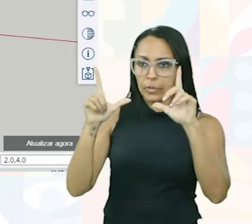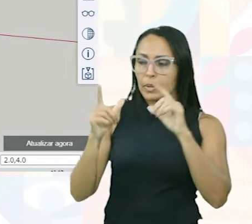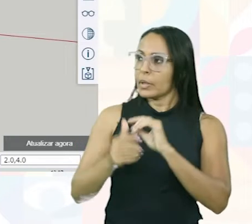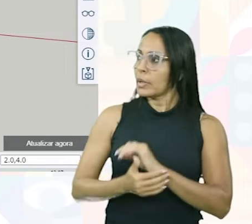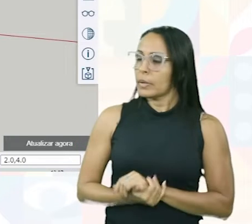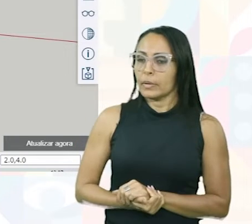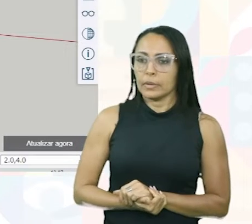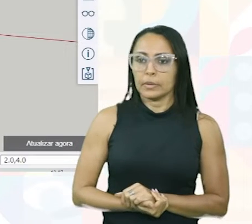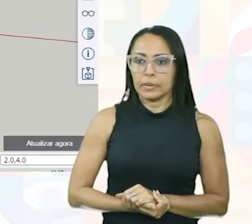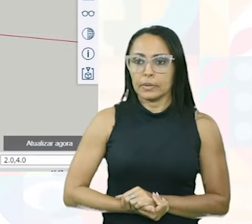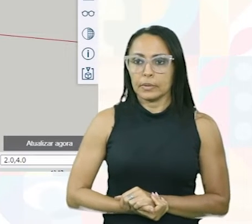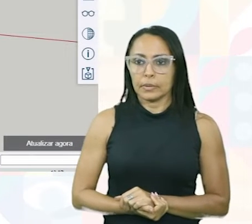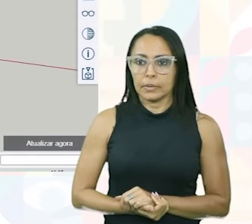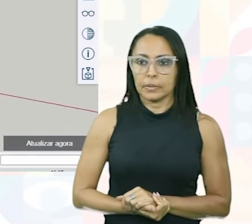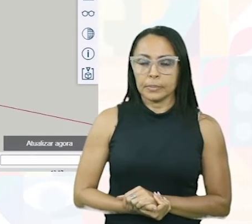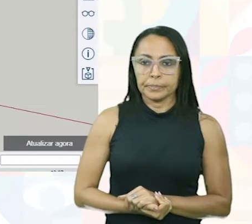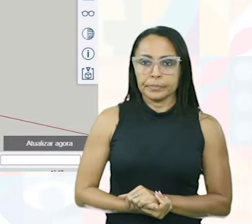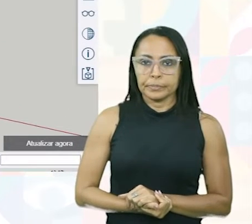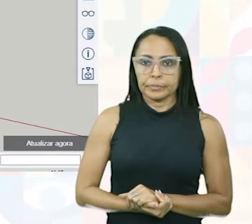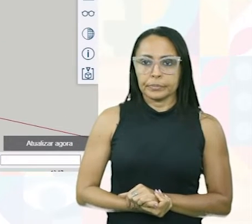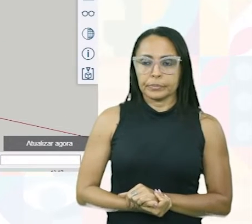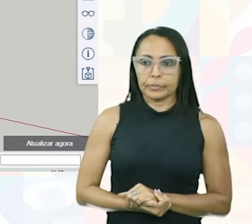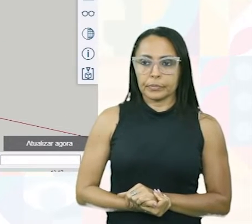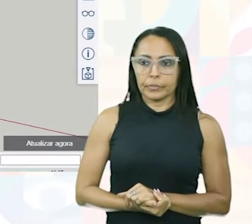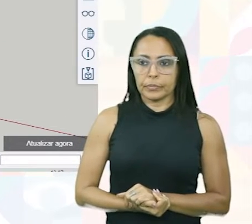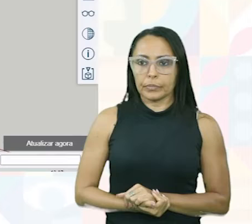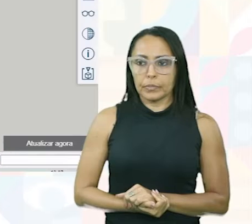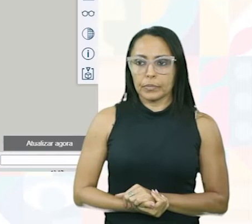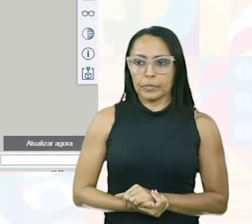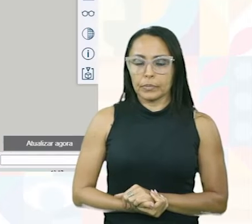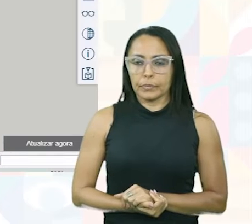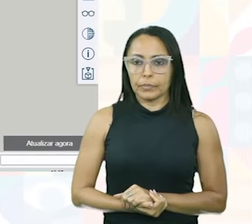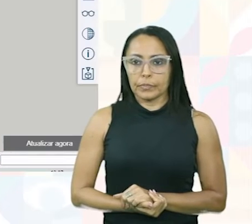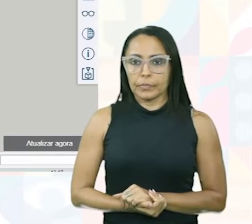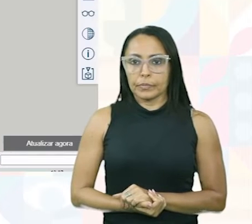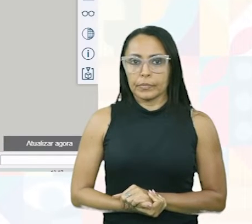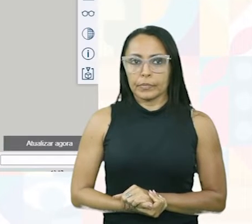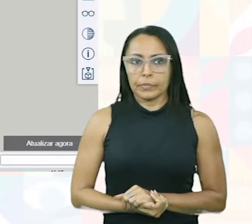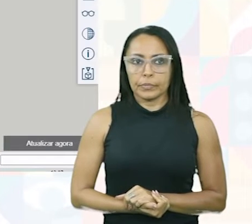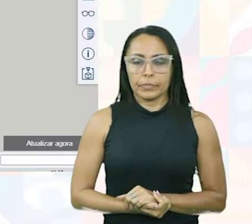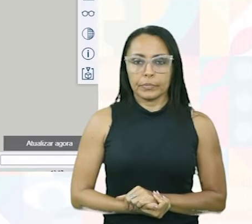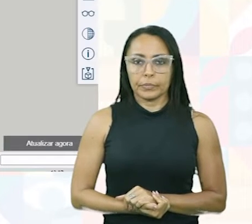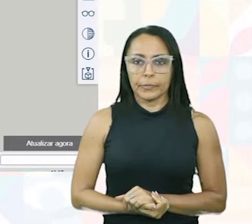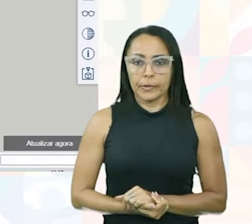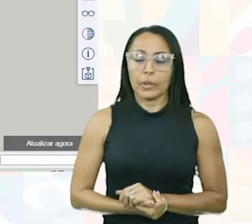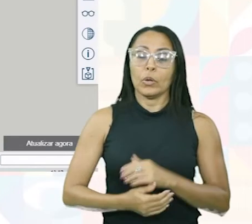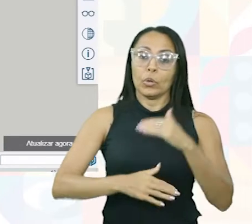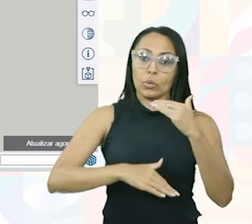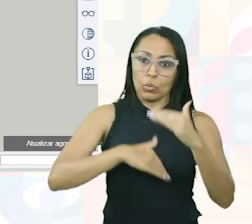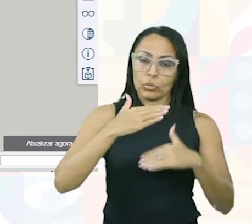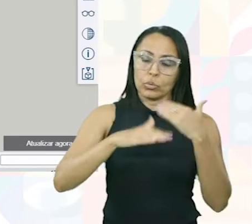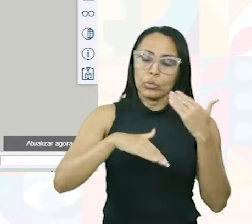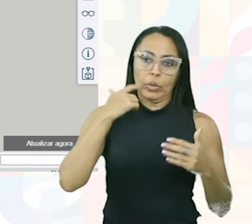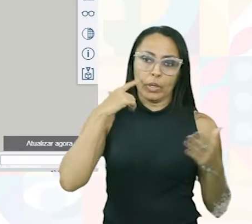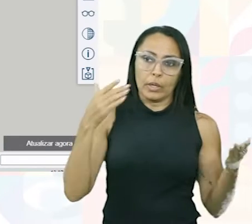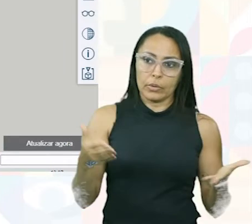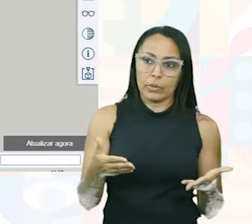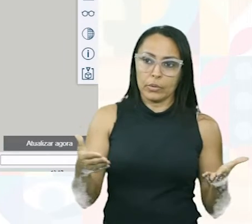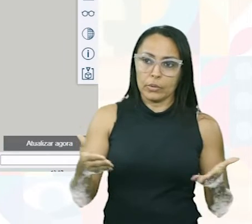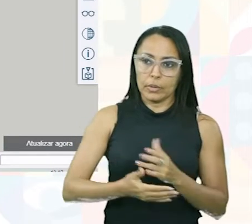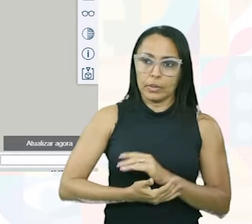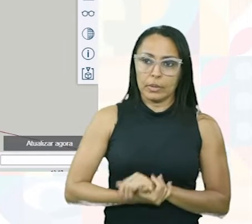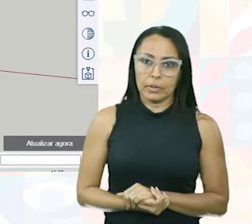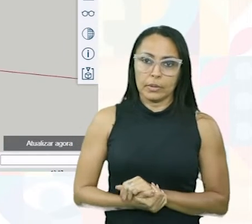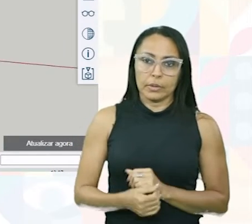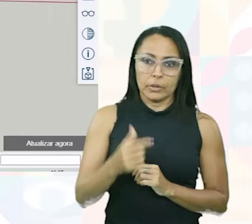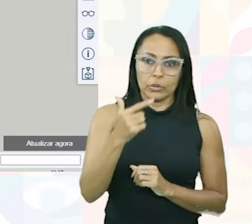Agora, deixa eu mudar aqui a minha perspectiva para a gente observar ele de cima. Então, ó, eu construí aqui o meu retângulo, certo? De 2 por